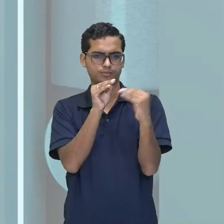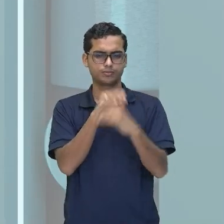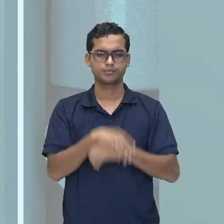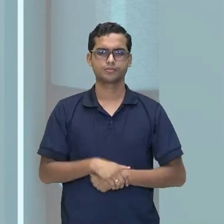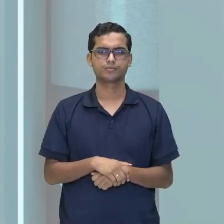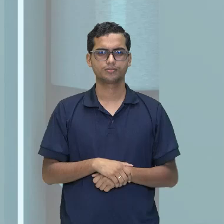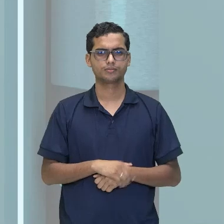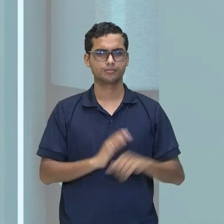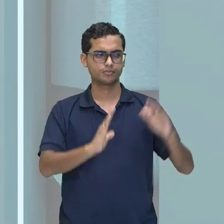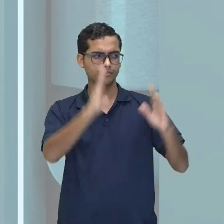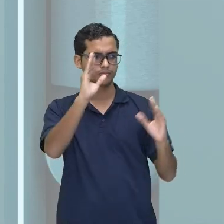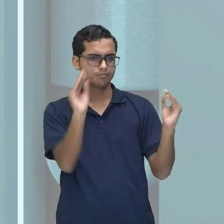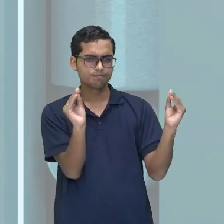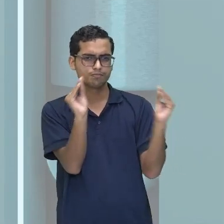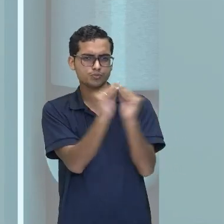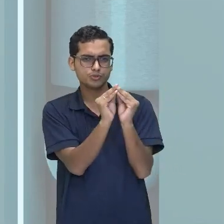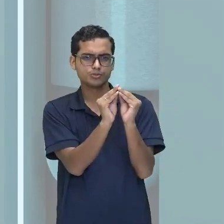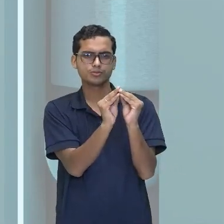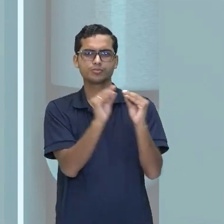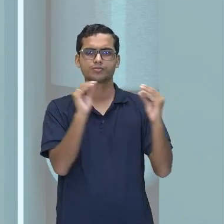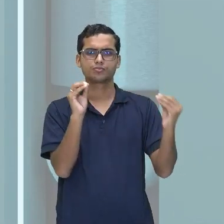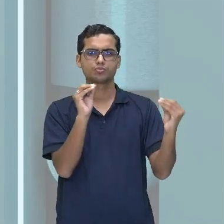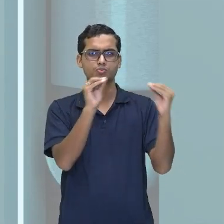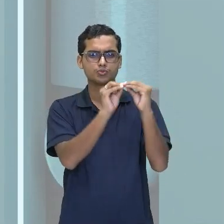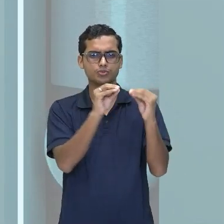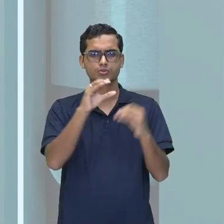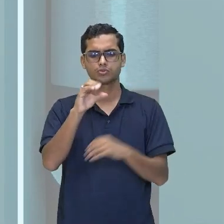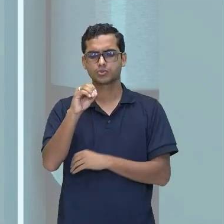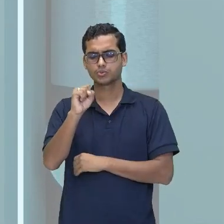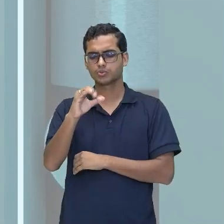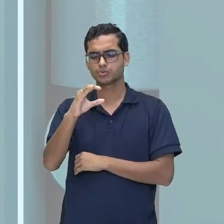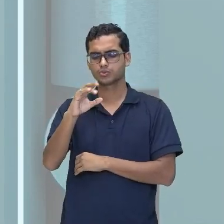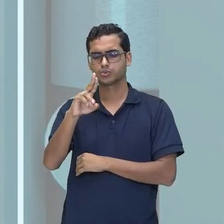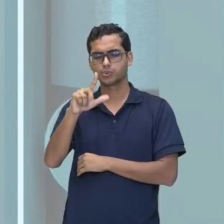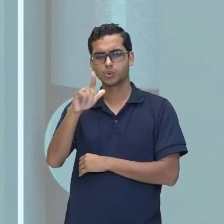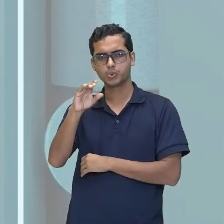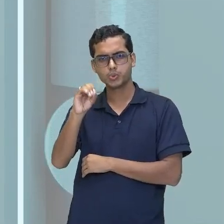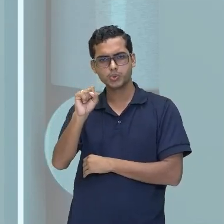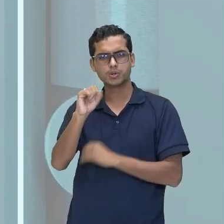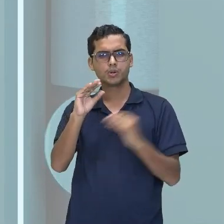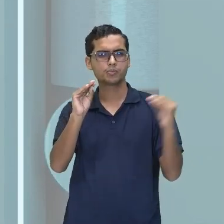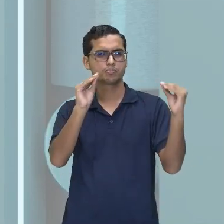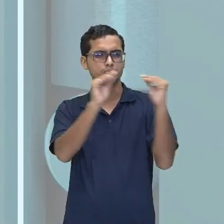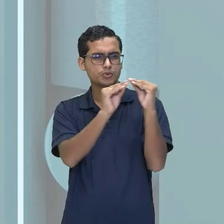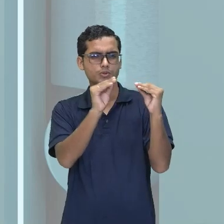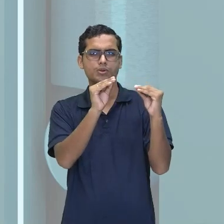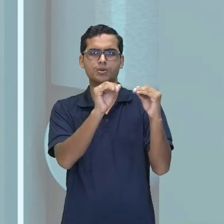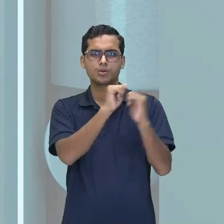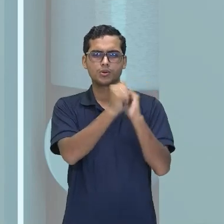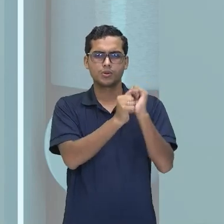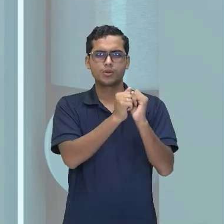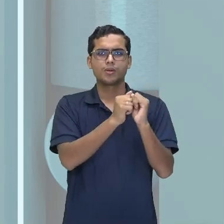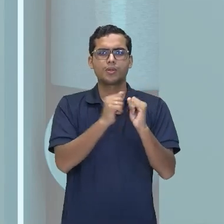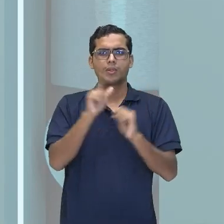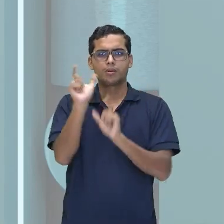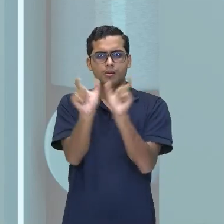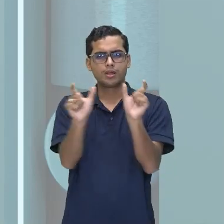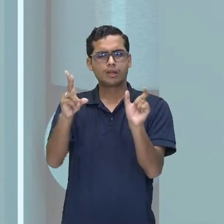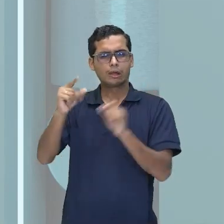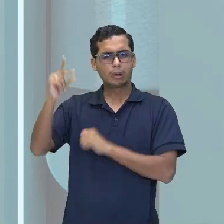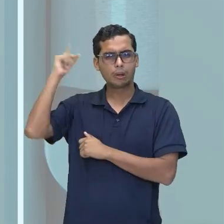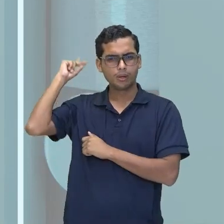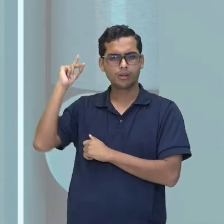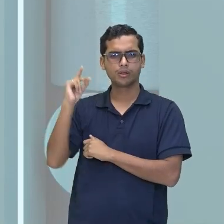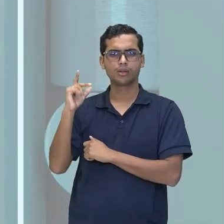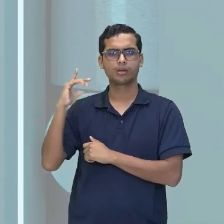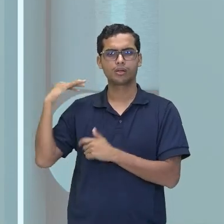nessa época não se falava eu beijei, eu dei um ósculo, tá? São palavras arcaicas, caíram, sumiram